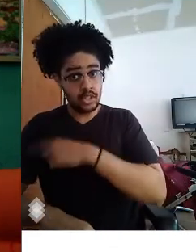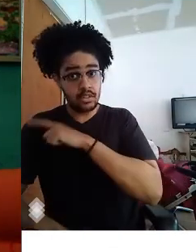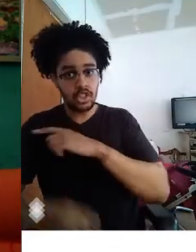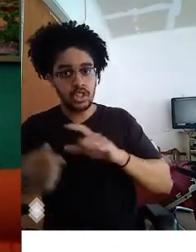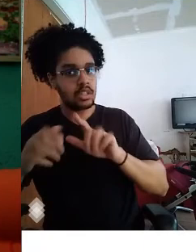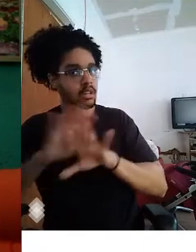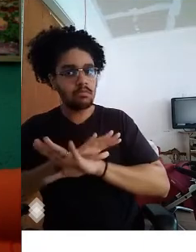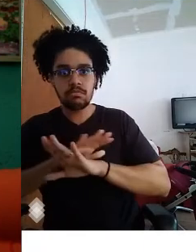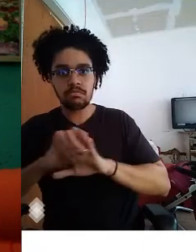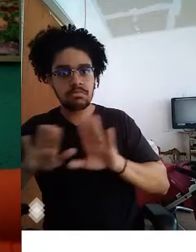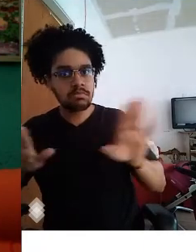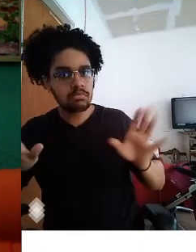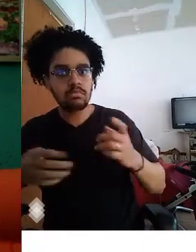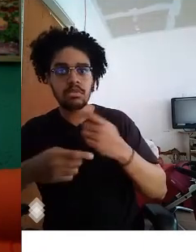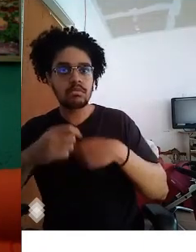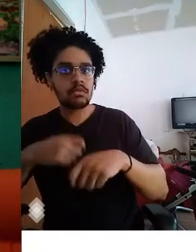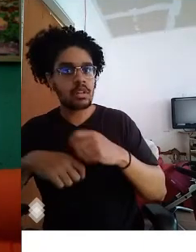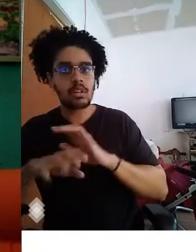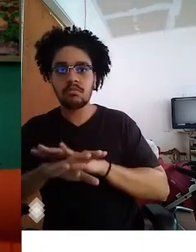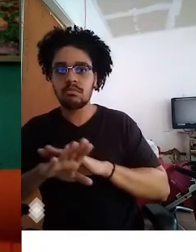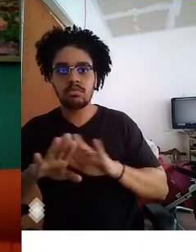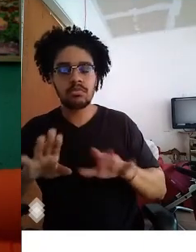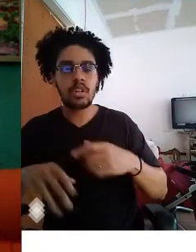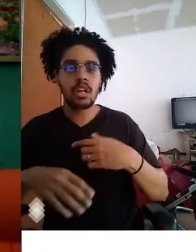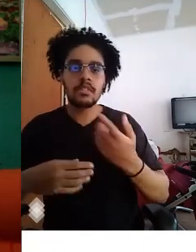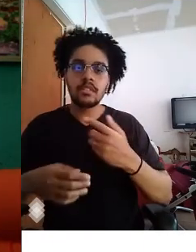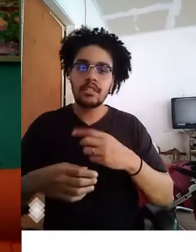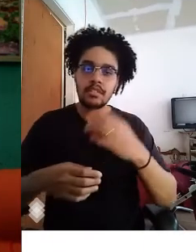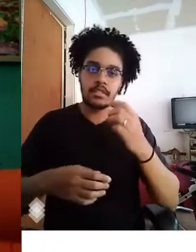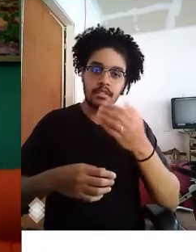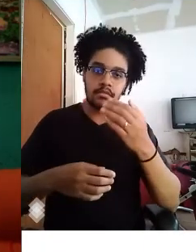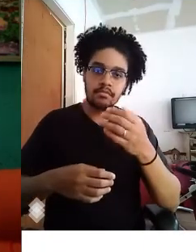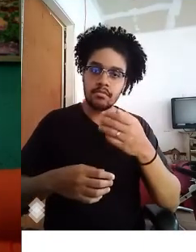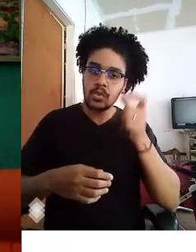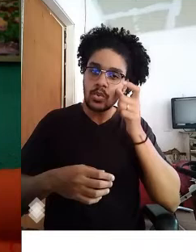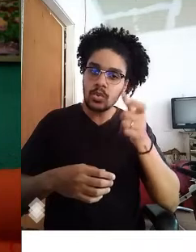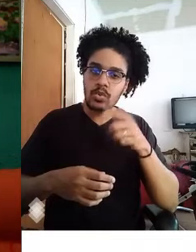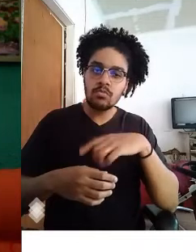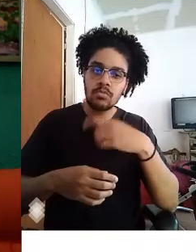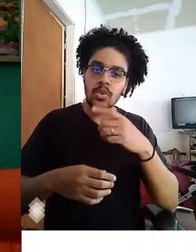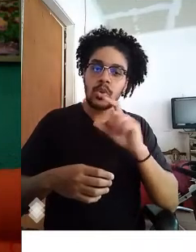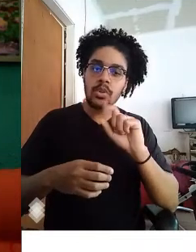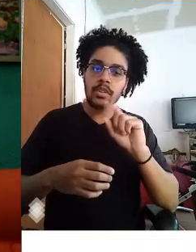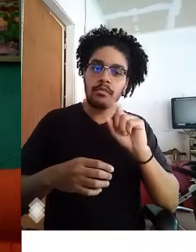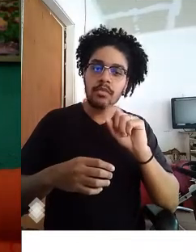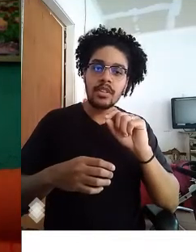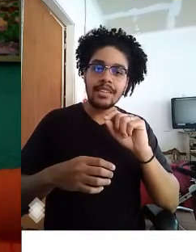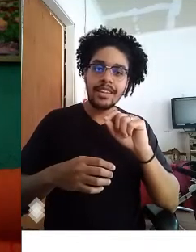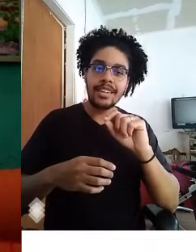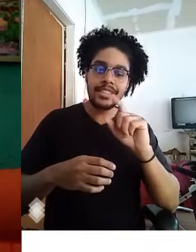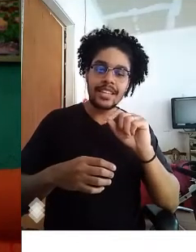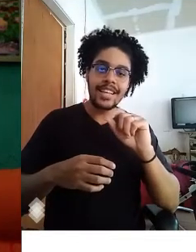chinês suspende compra de soja brasileira, fez uma retaliação econômica. E qual foi